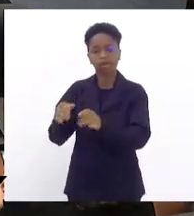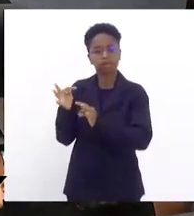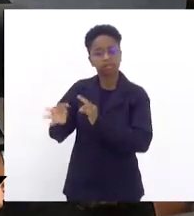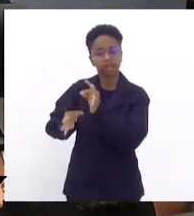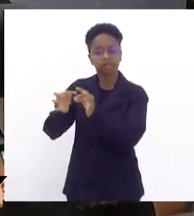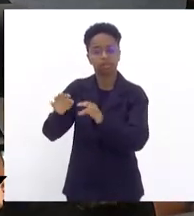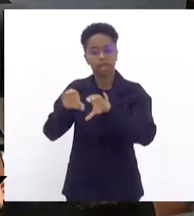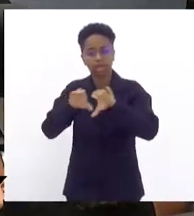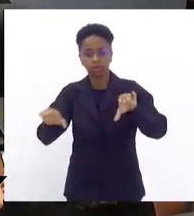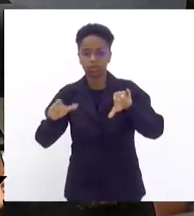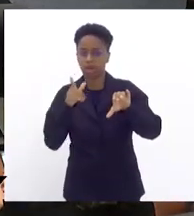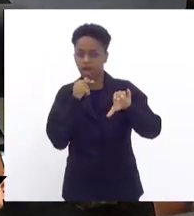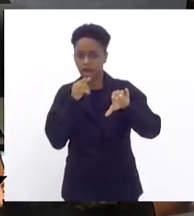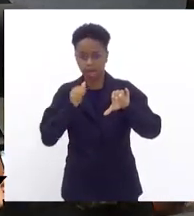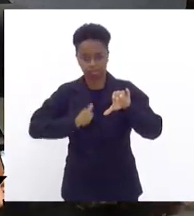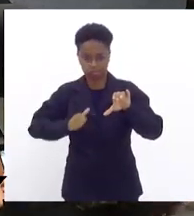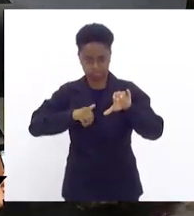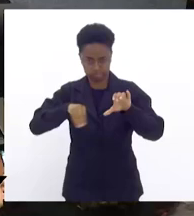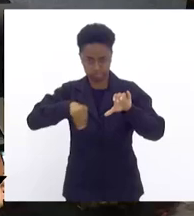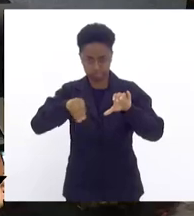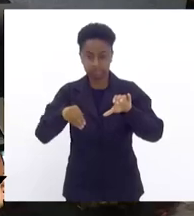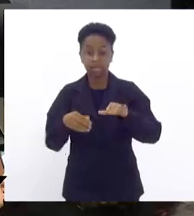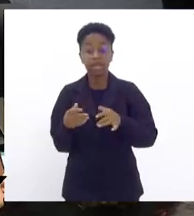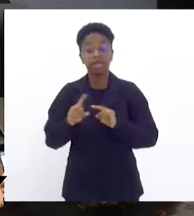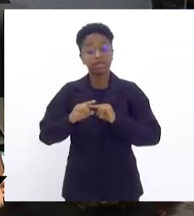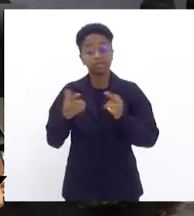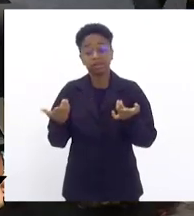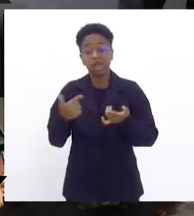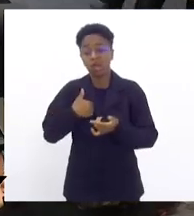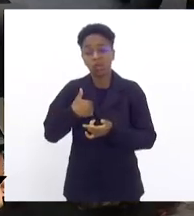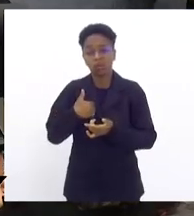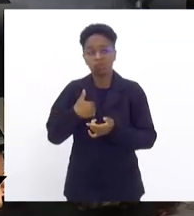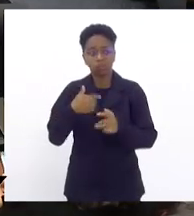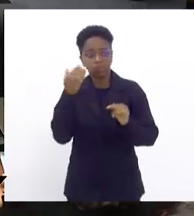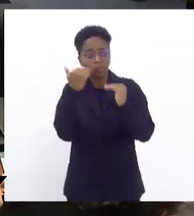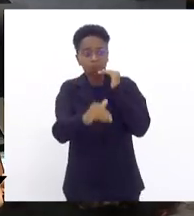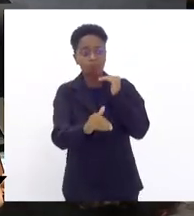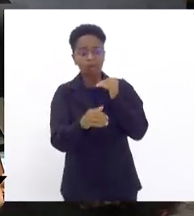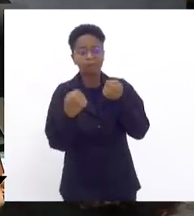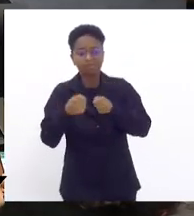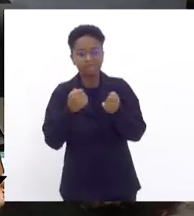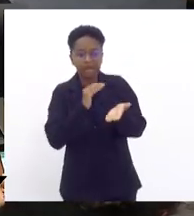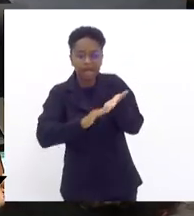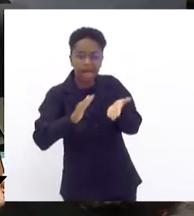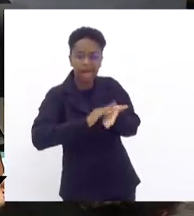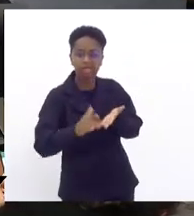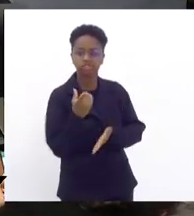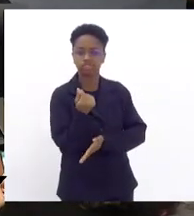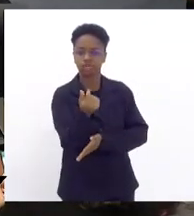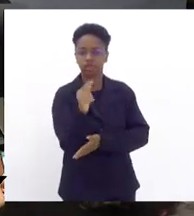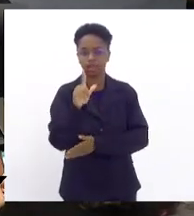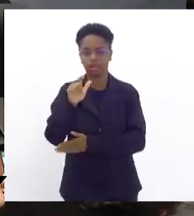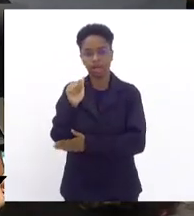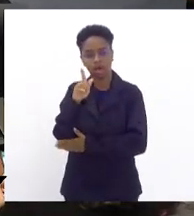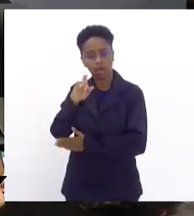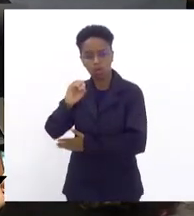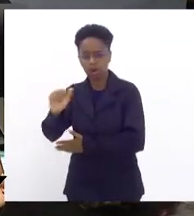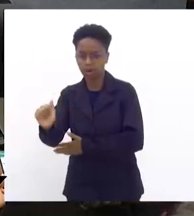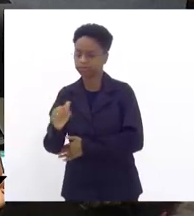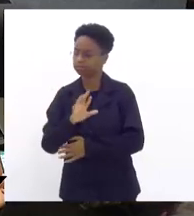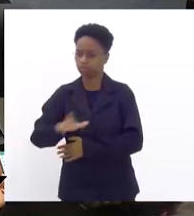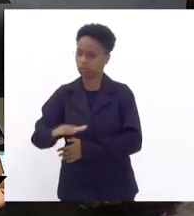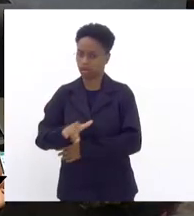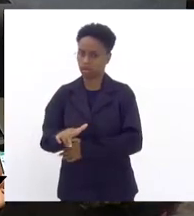eu discordo quando o senhor fala que o Estado tem que aportar dinheiro na Lagoa. O Estado não tem mais que aportar nada. As empresas privadas vieram